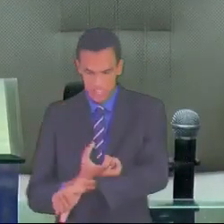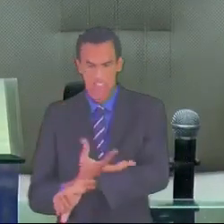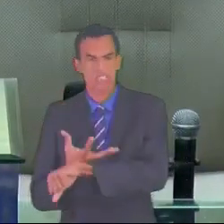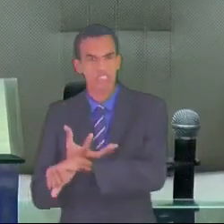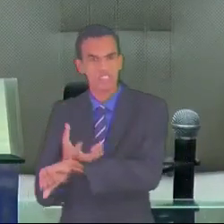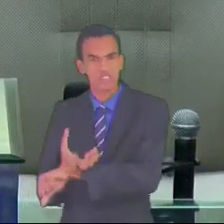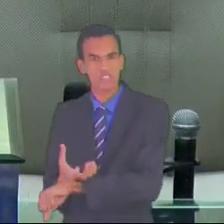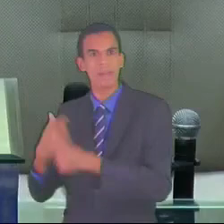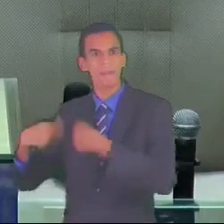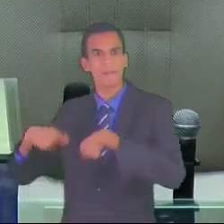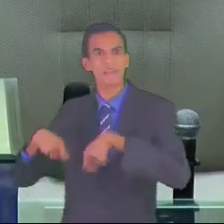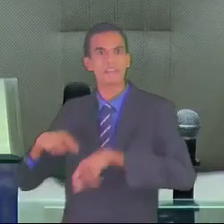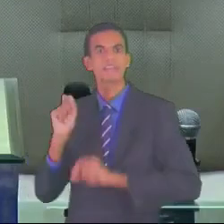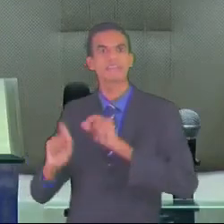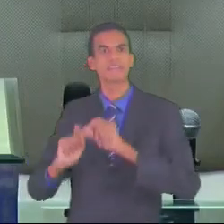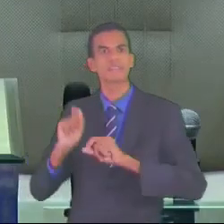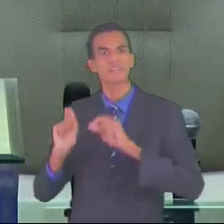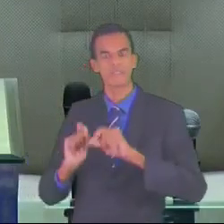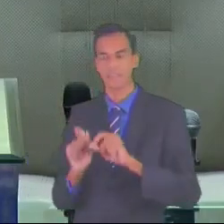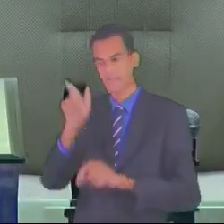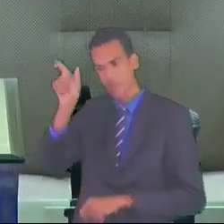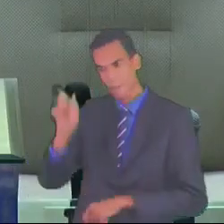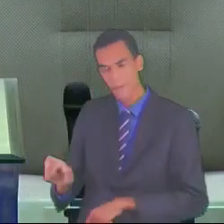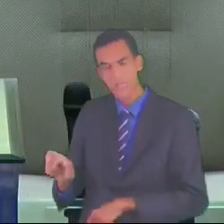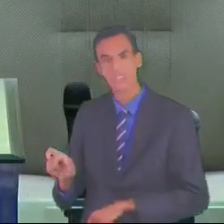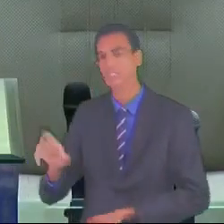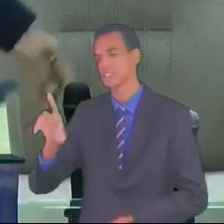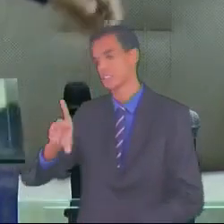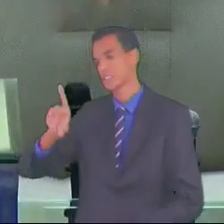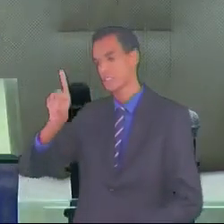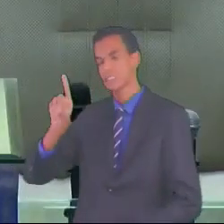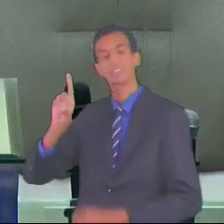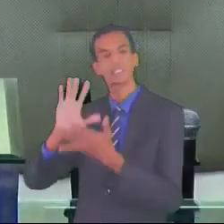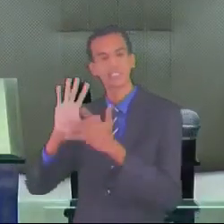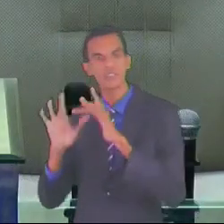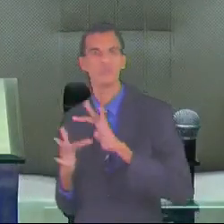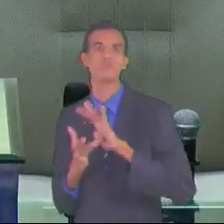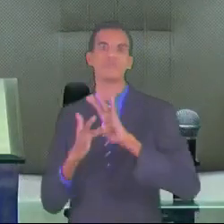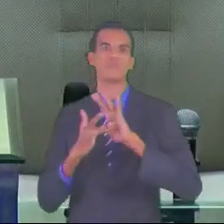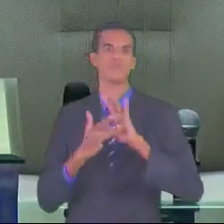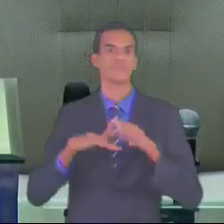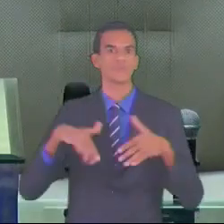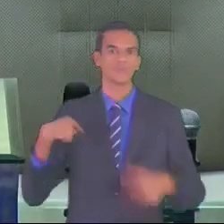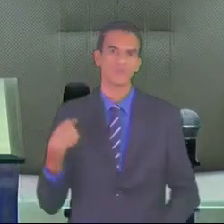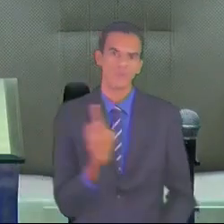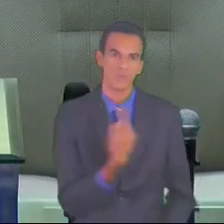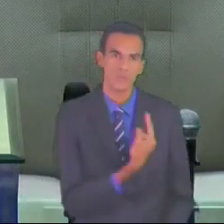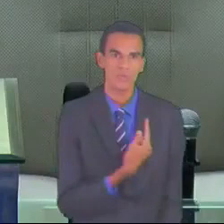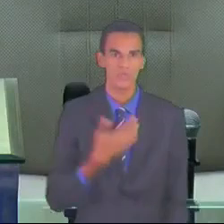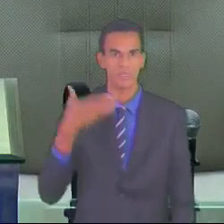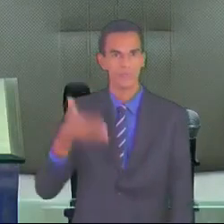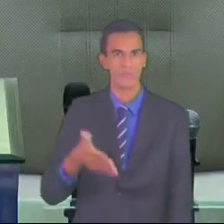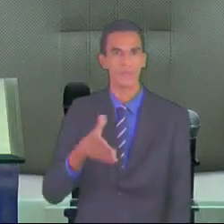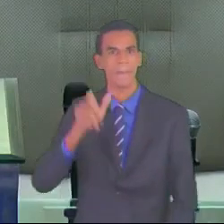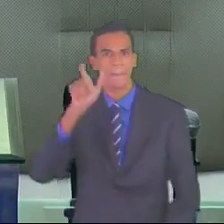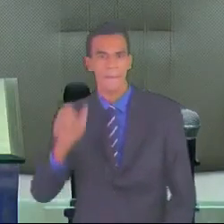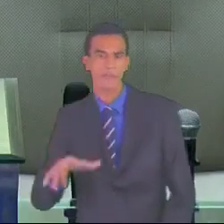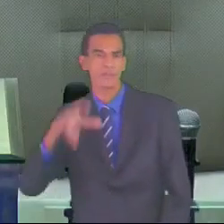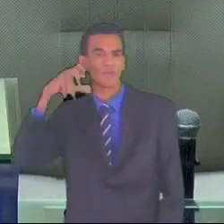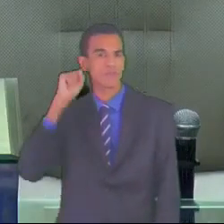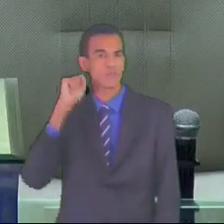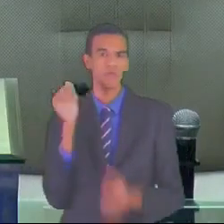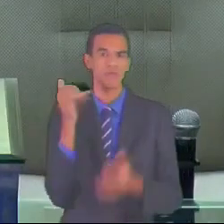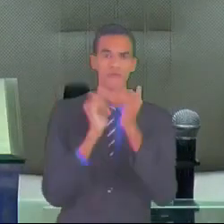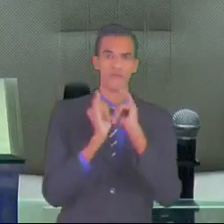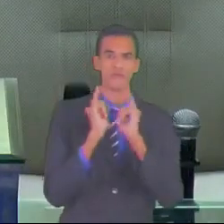precisam estar na presença do Mestre. Enquanto nós estamos aqui, pessoas que nos escutam pela